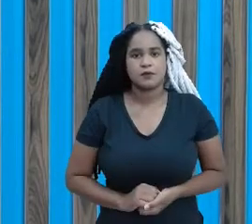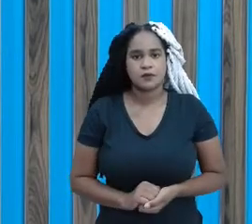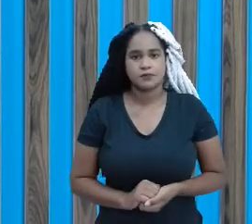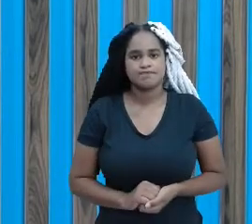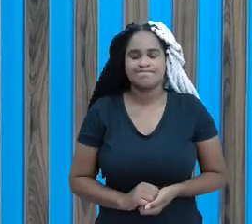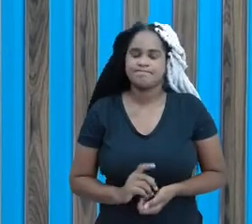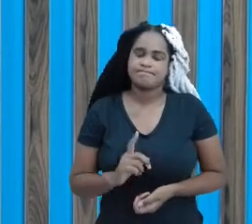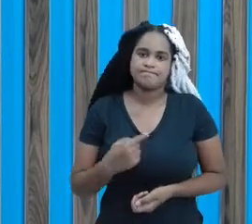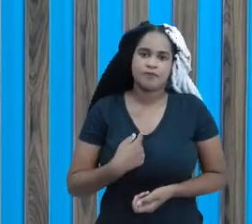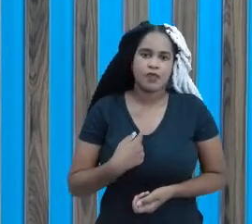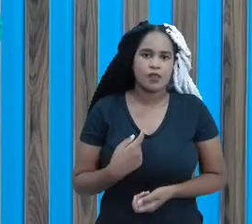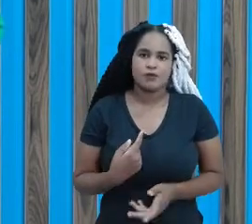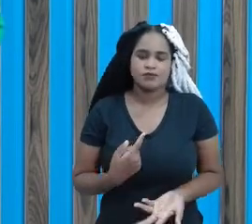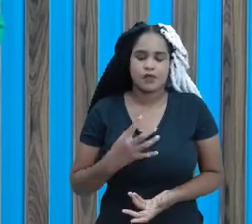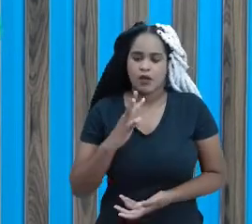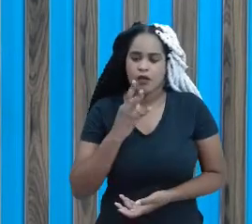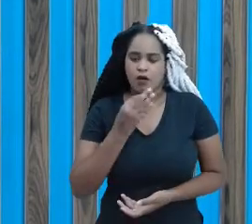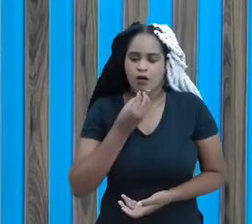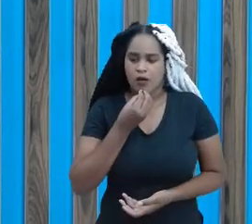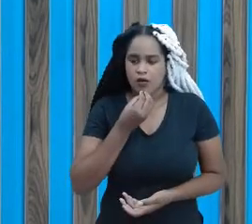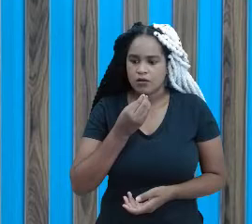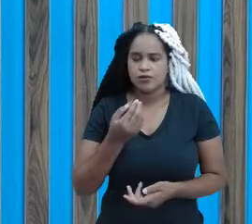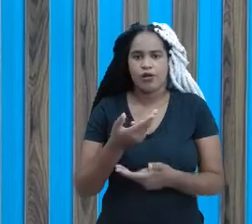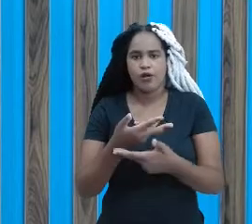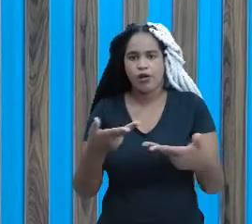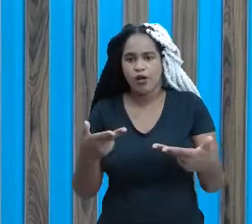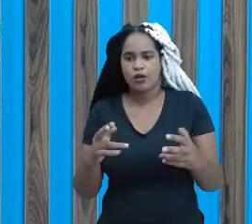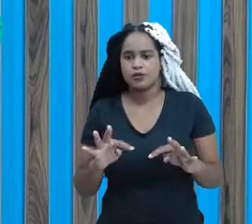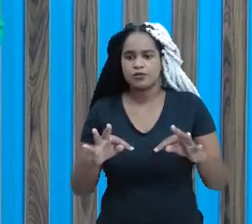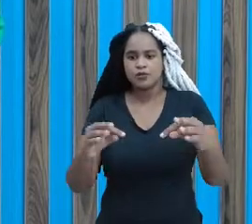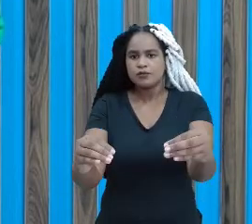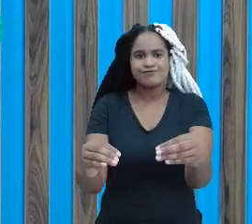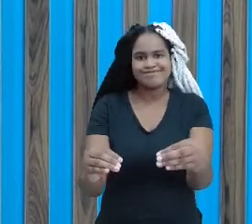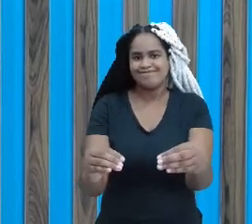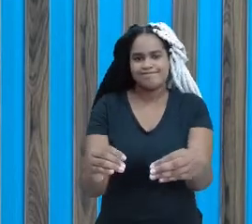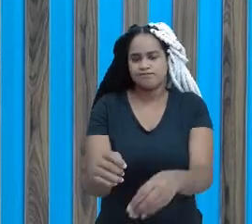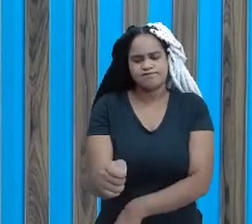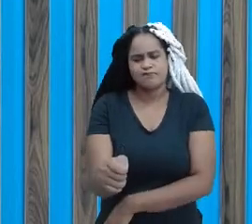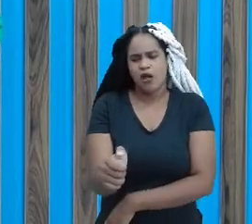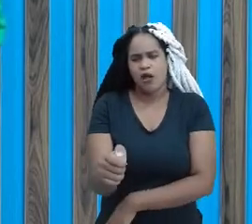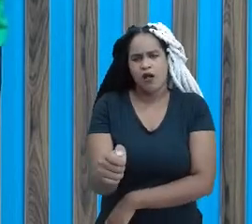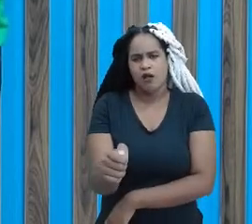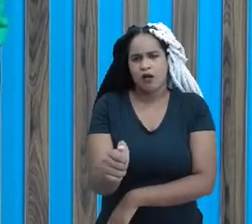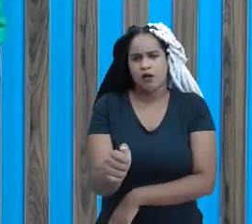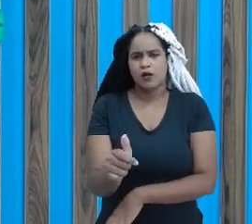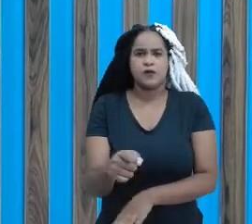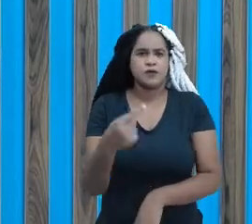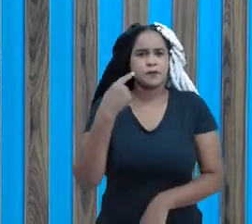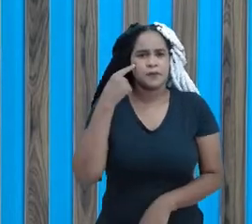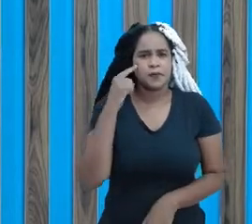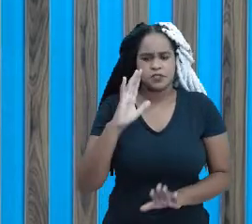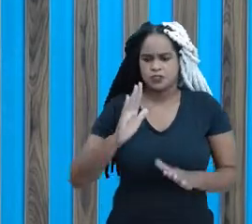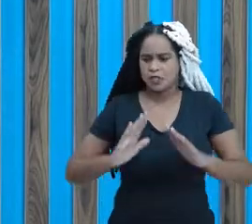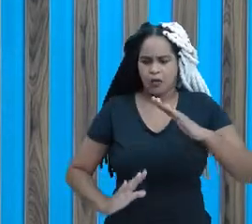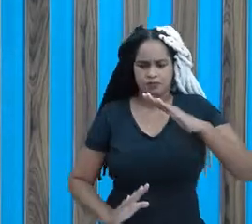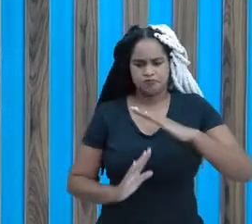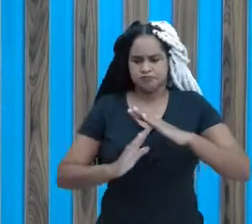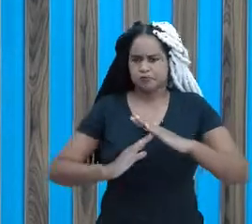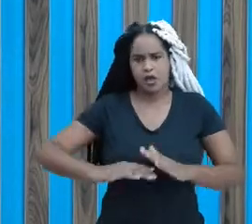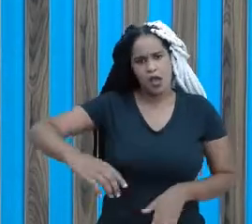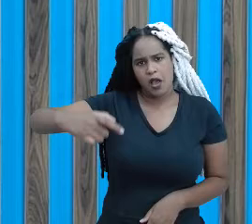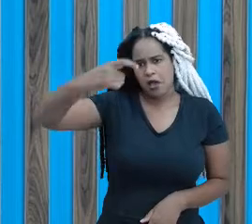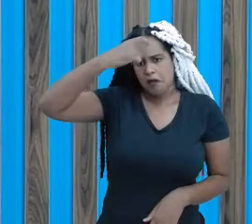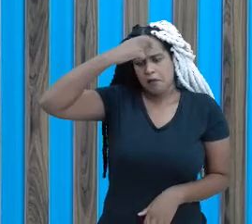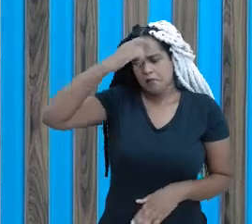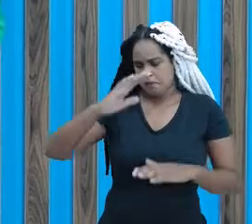não sabe quase nada, né, sobre tudo, né? Então, assim, nunca achem, eu já sei demais. Não, a gente nunca